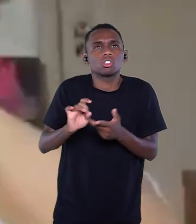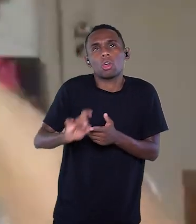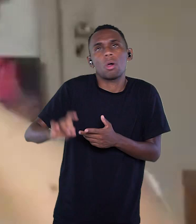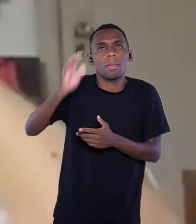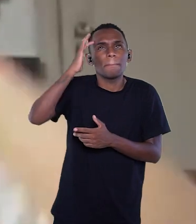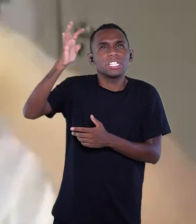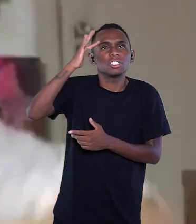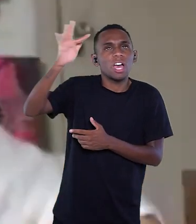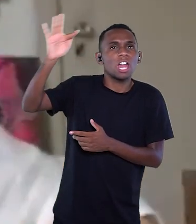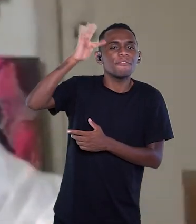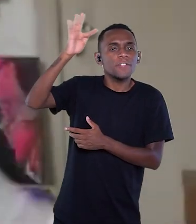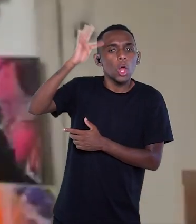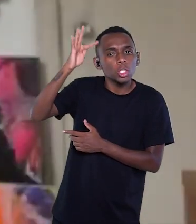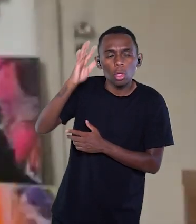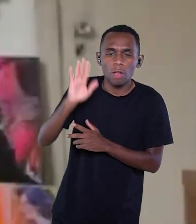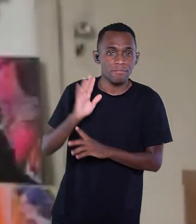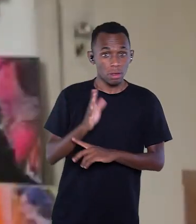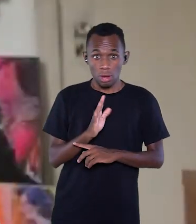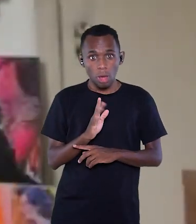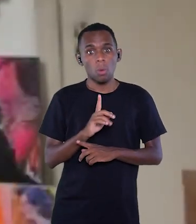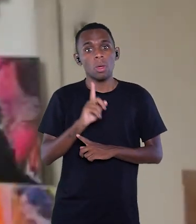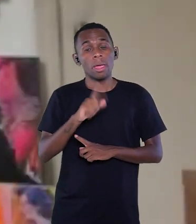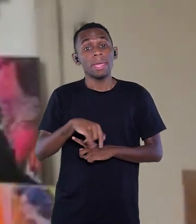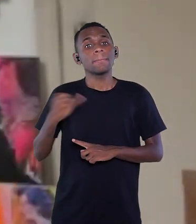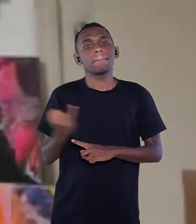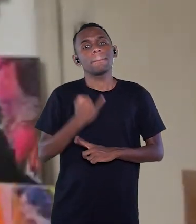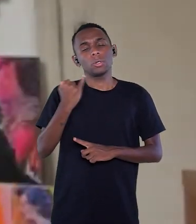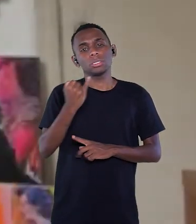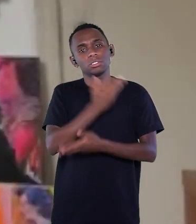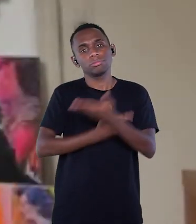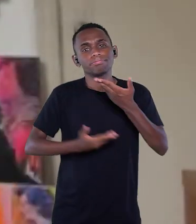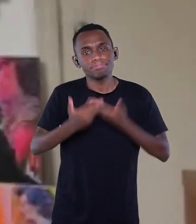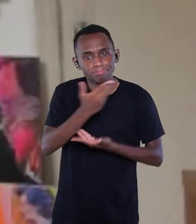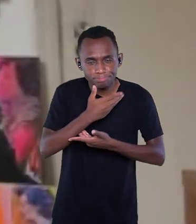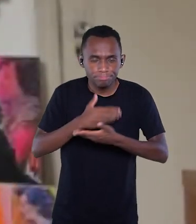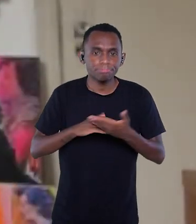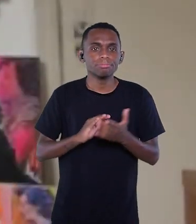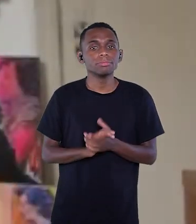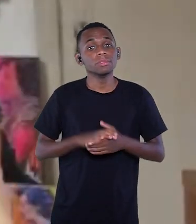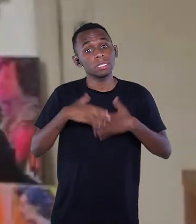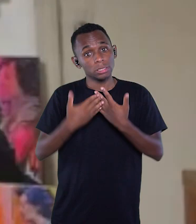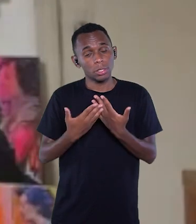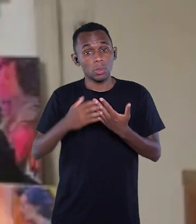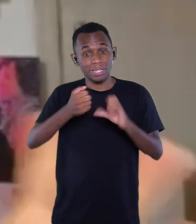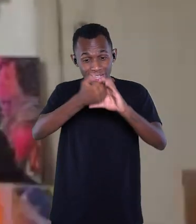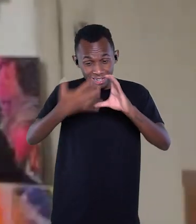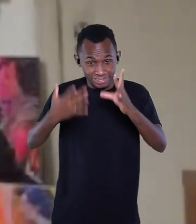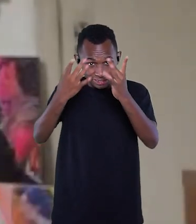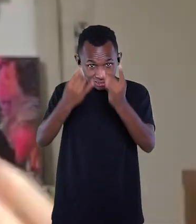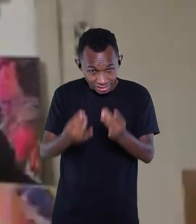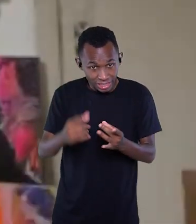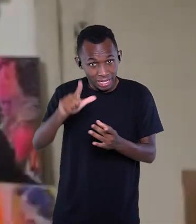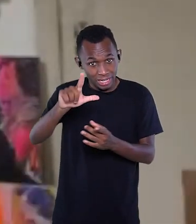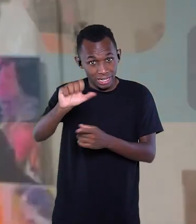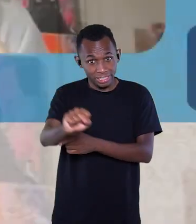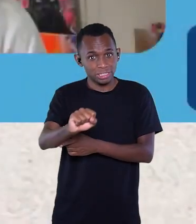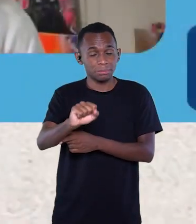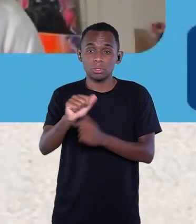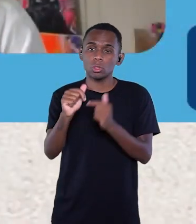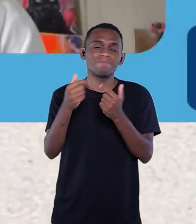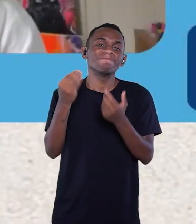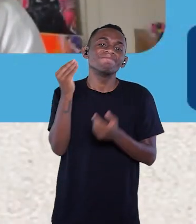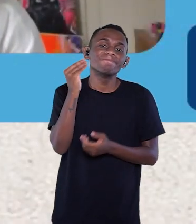né? Ela faz a terra. Eu acho isso importante. Então, as lesbianidades, elas não tiveram esse